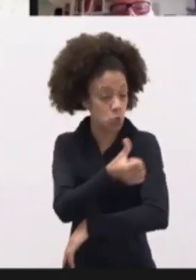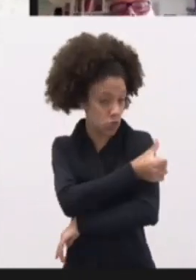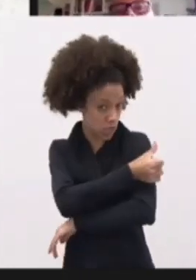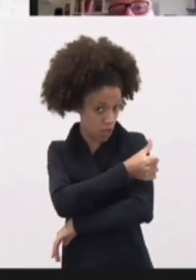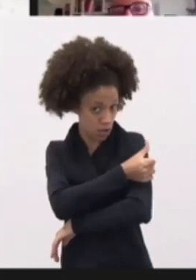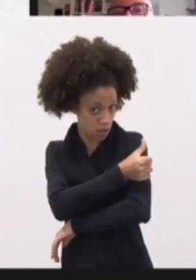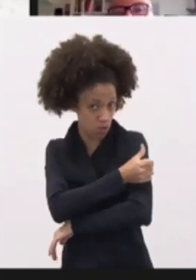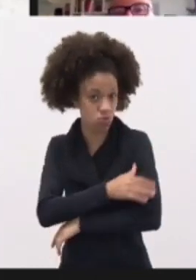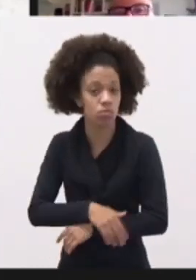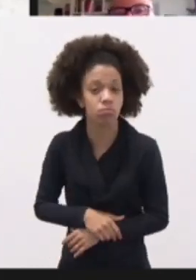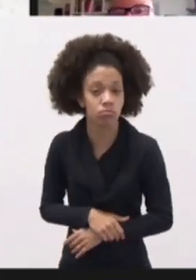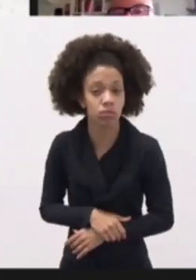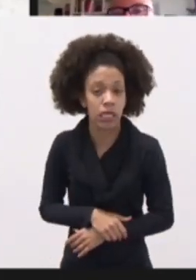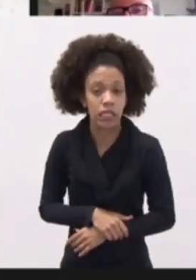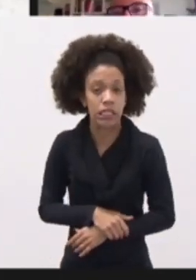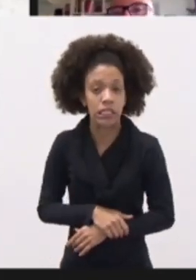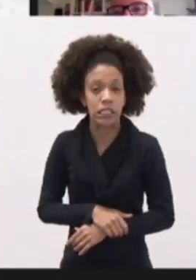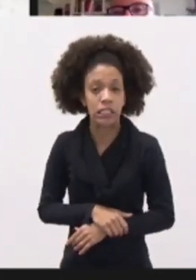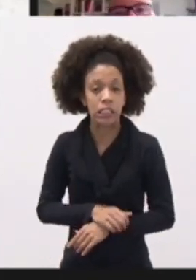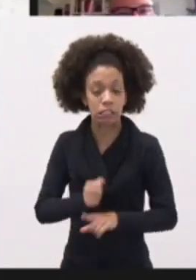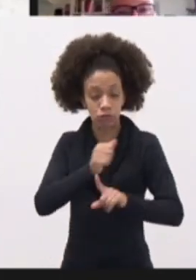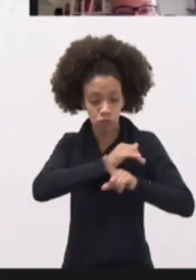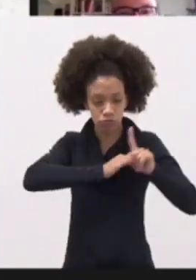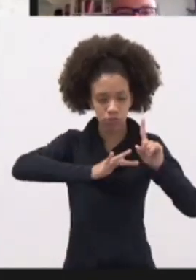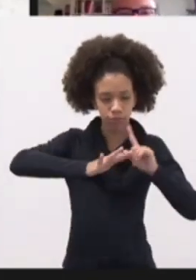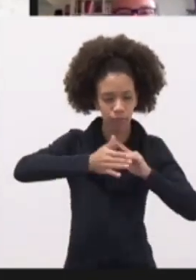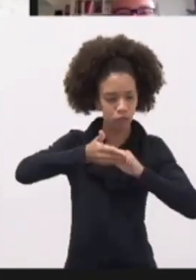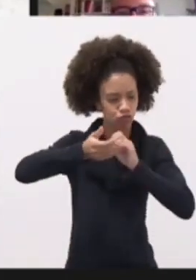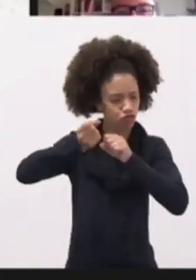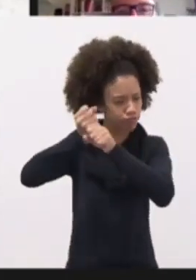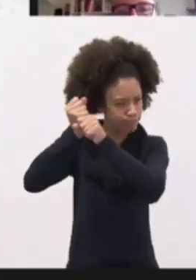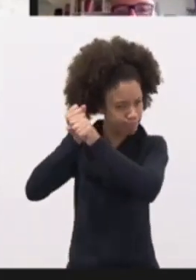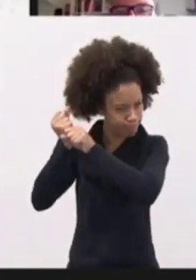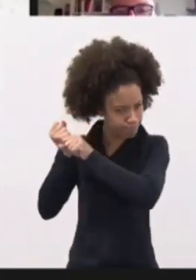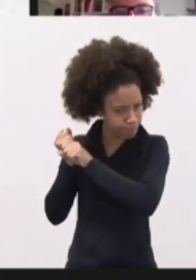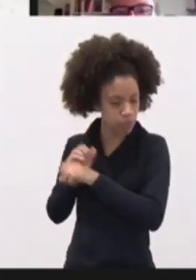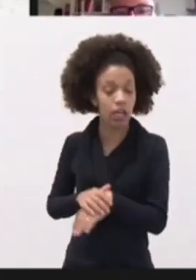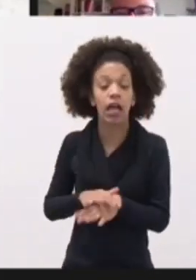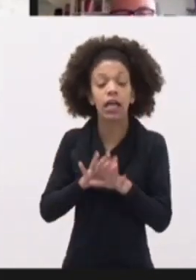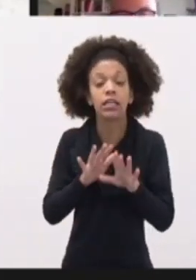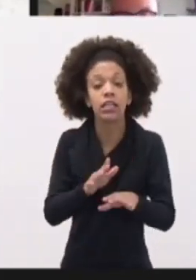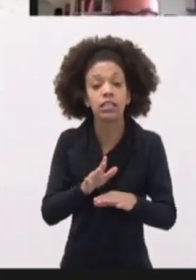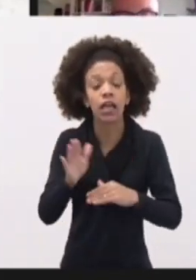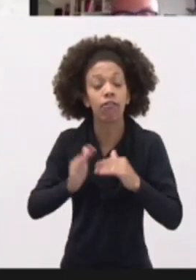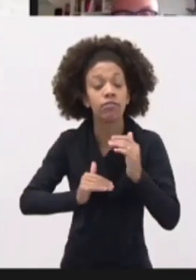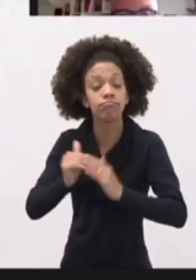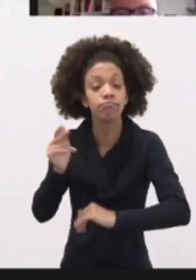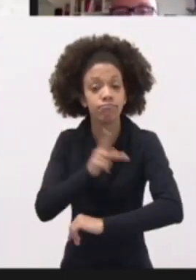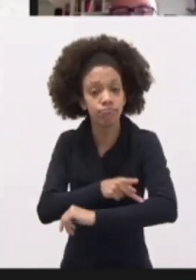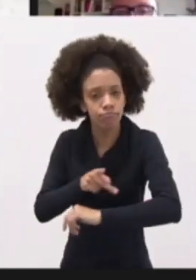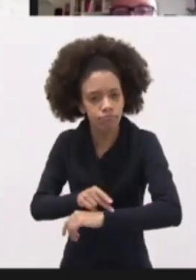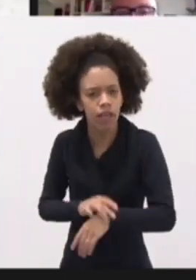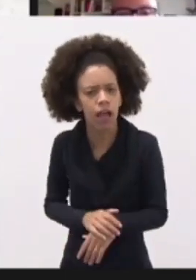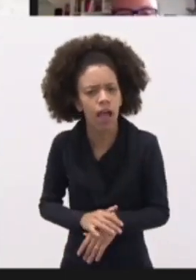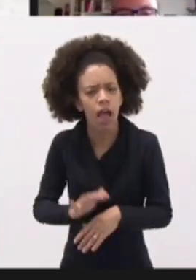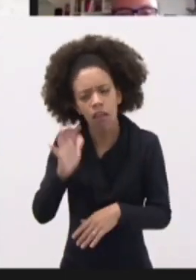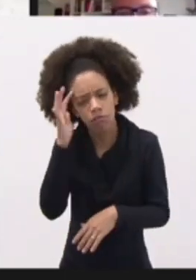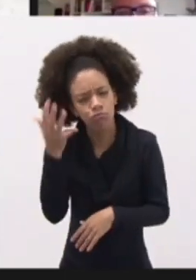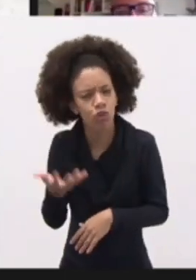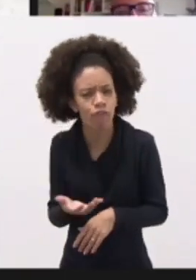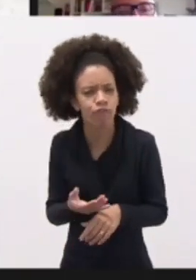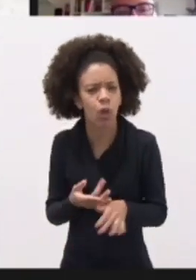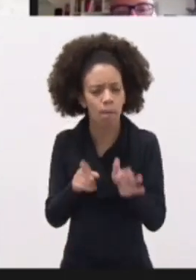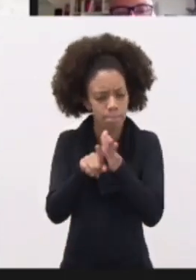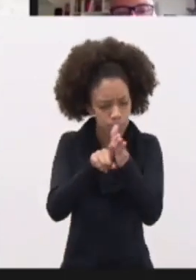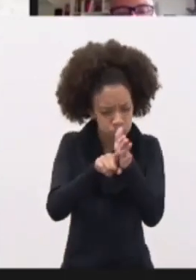com as civilizações antigas, e no planejamento pedagógico dela, ela decidiu explorar um monumento antigo,